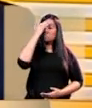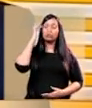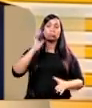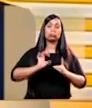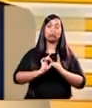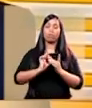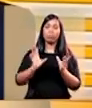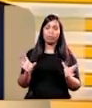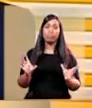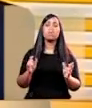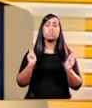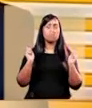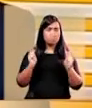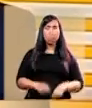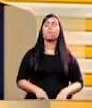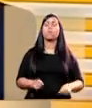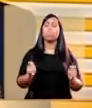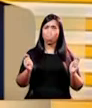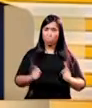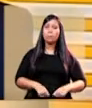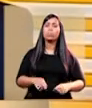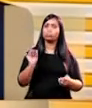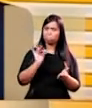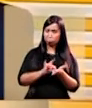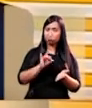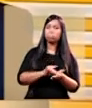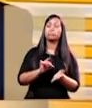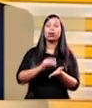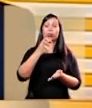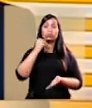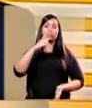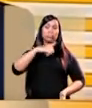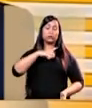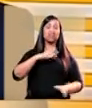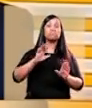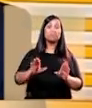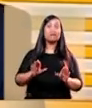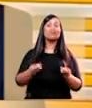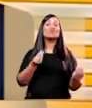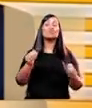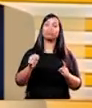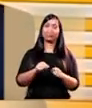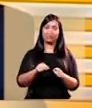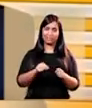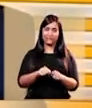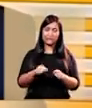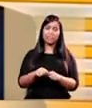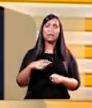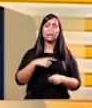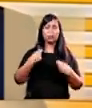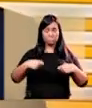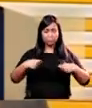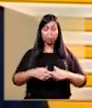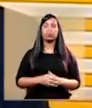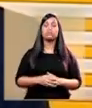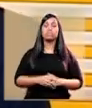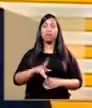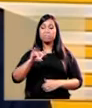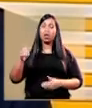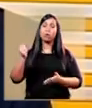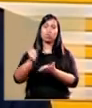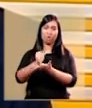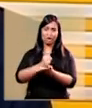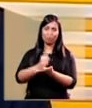pessoas estão habilitadas, a princípio, de fato, para a adoção. Mas como elas devem fazer isso? Elas devem se dirigir